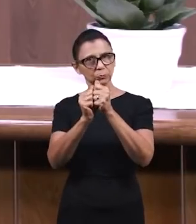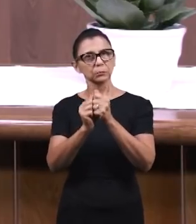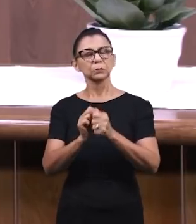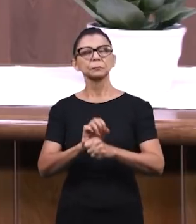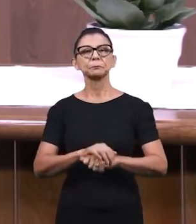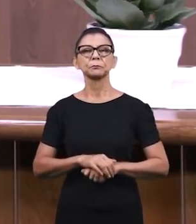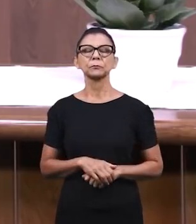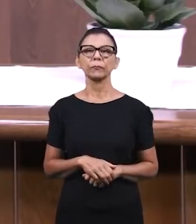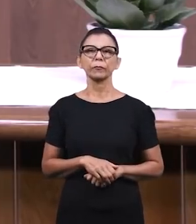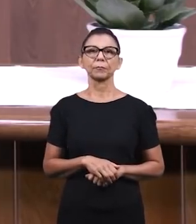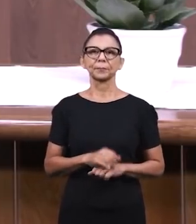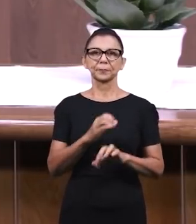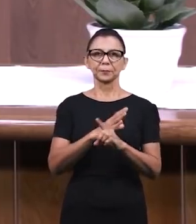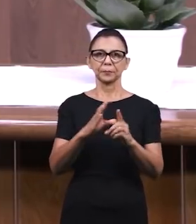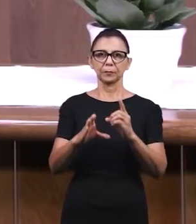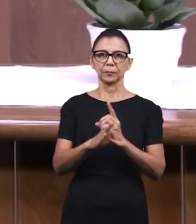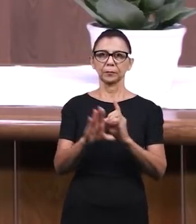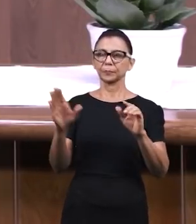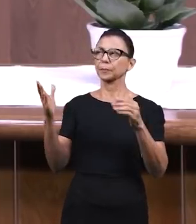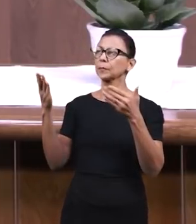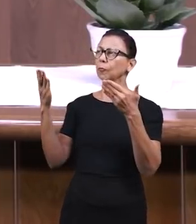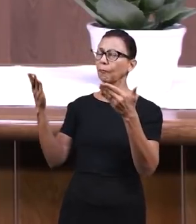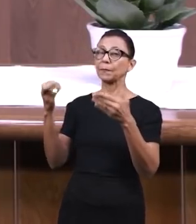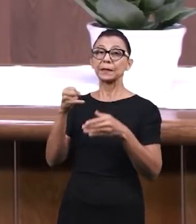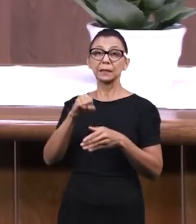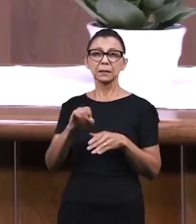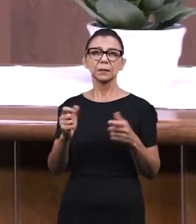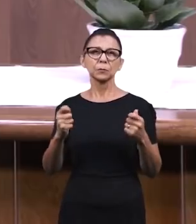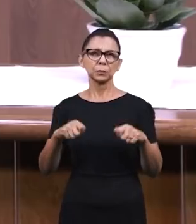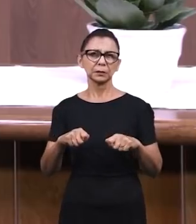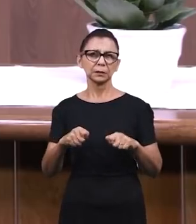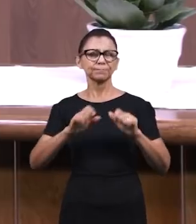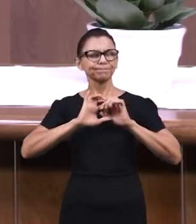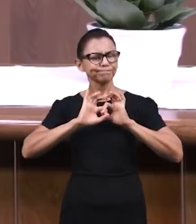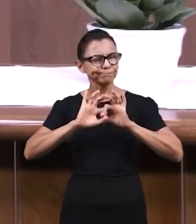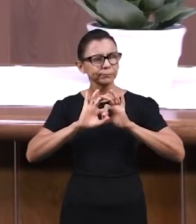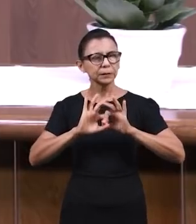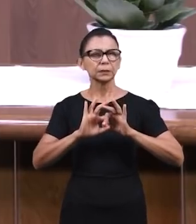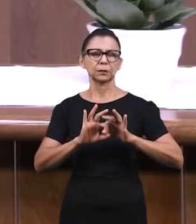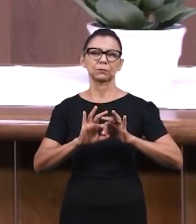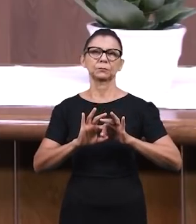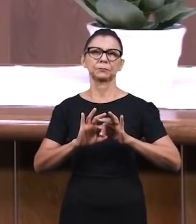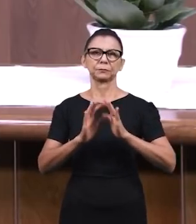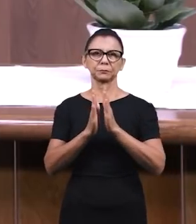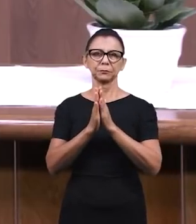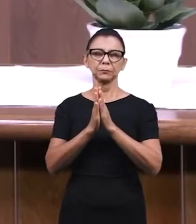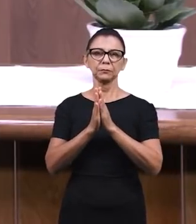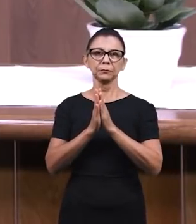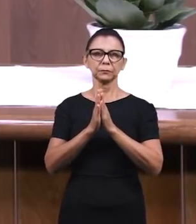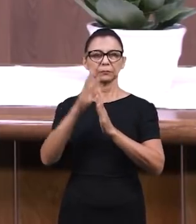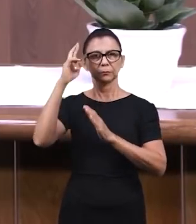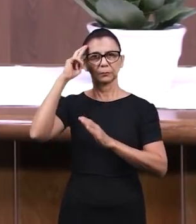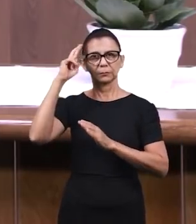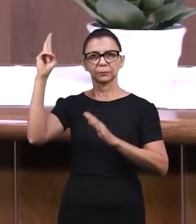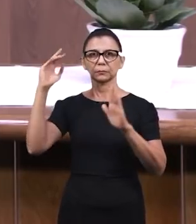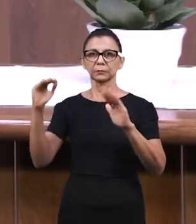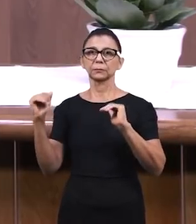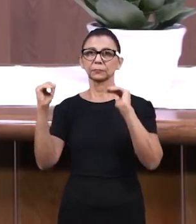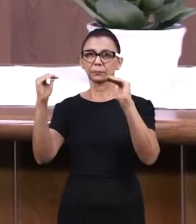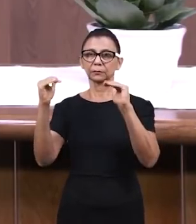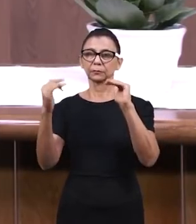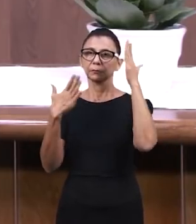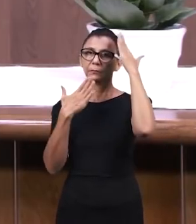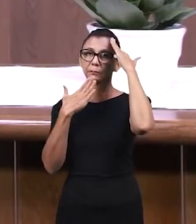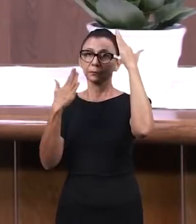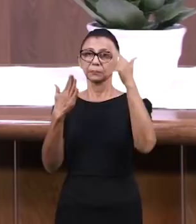Vamos orar juntos, nesse instante, colocando o nosso culto no altar do Senhor. Se possível, mais uma vez, feche os seus olhos para este momento de oração.